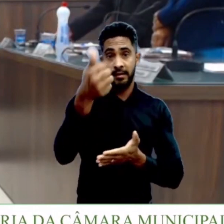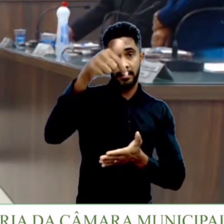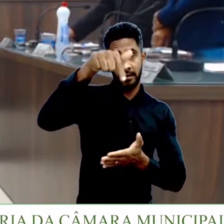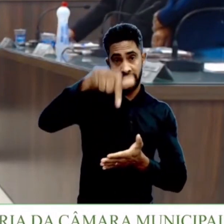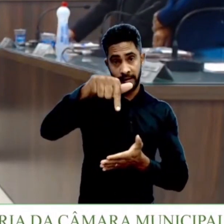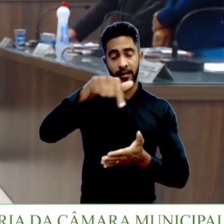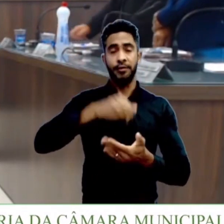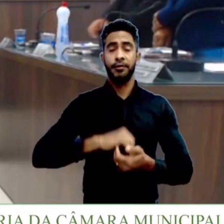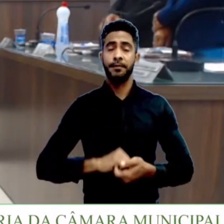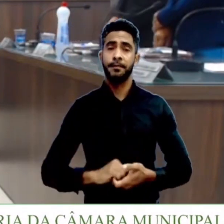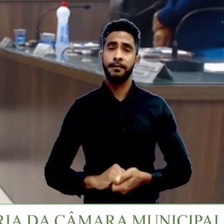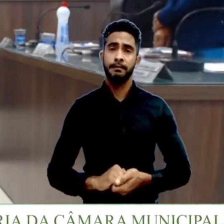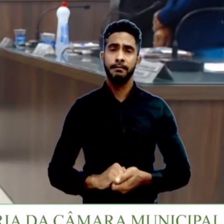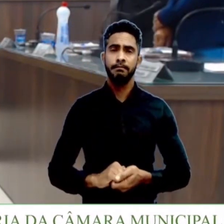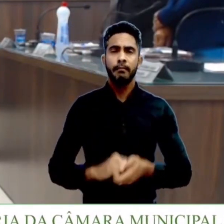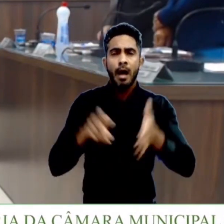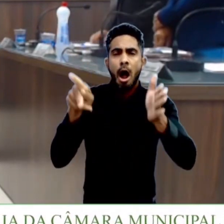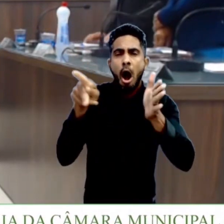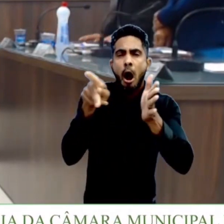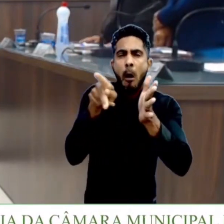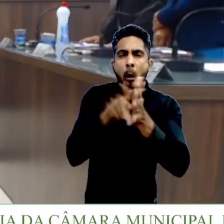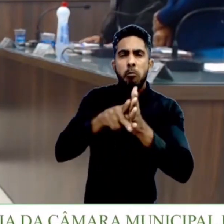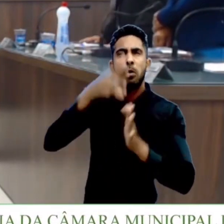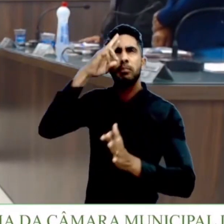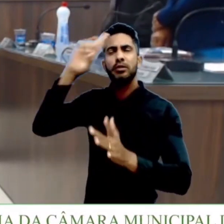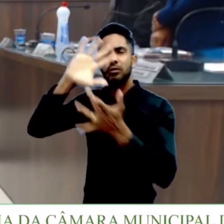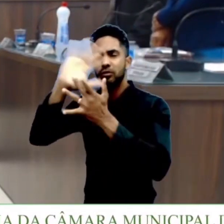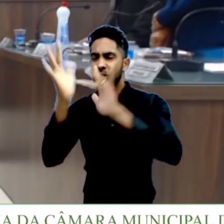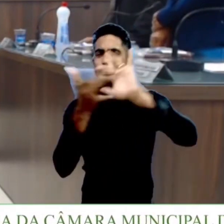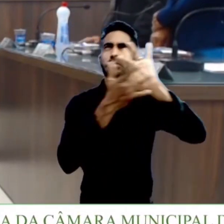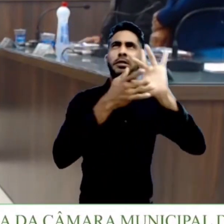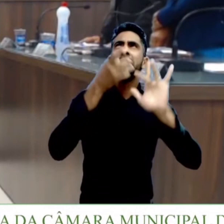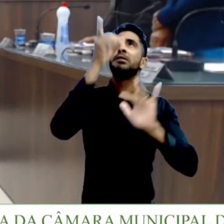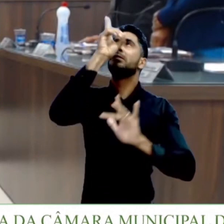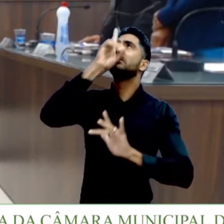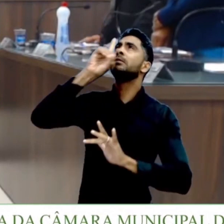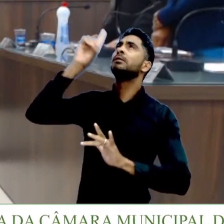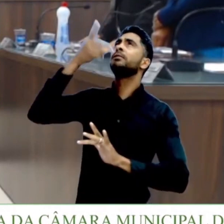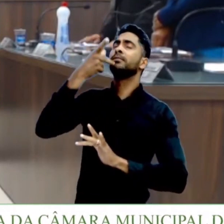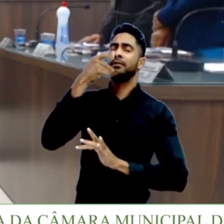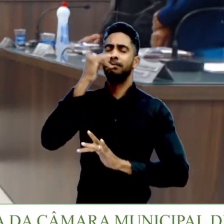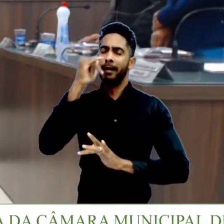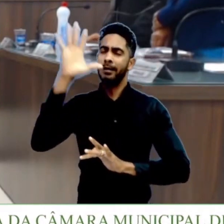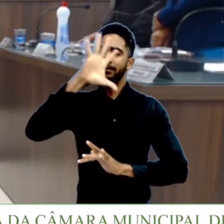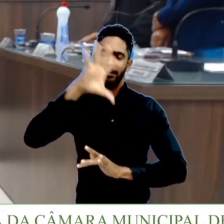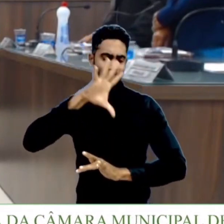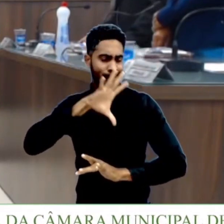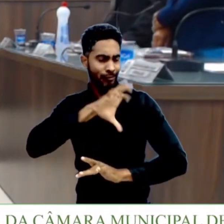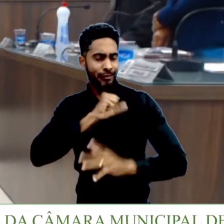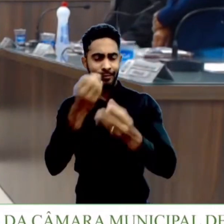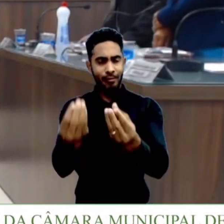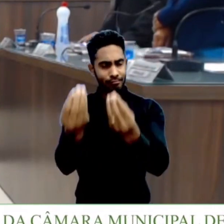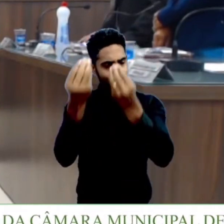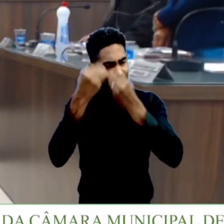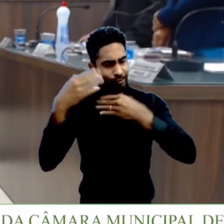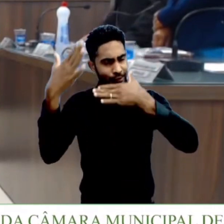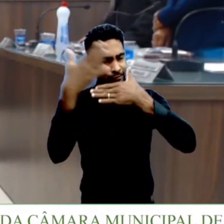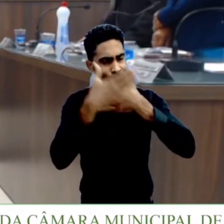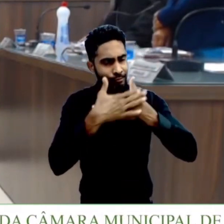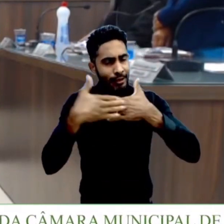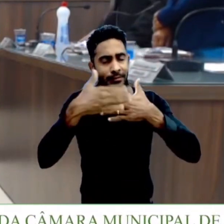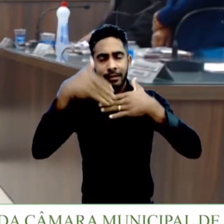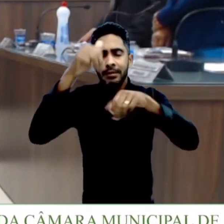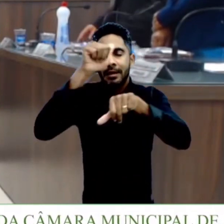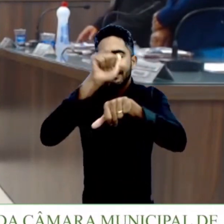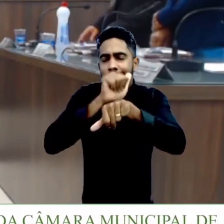17. Que o próprio Senhor Jesus Cristo e Deus Pai, que nos amou e nos deu eterna consolação e boa